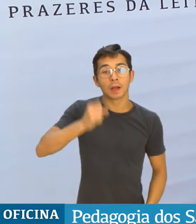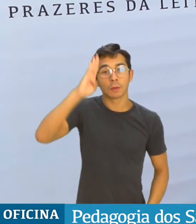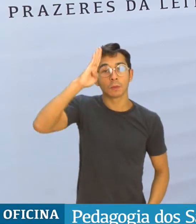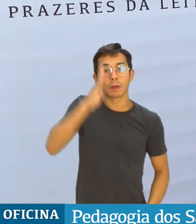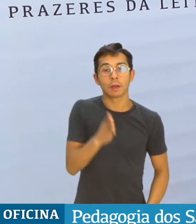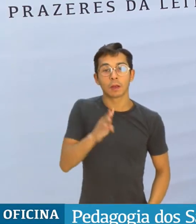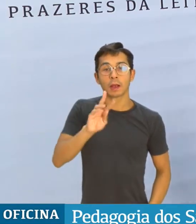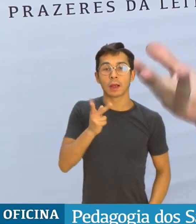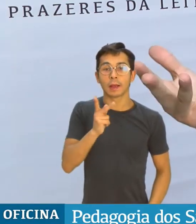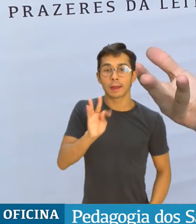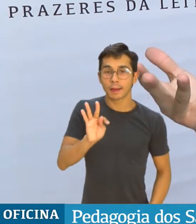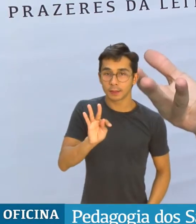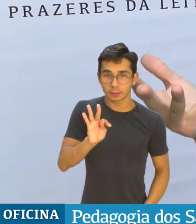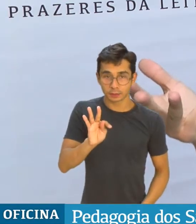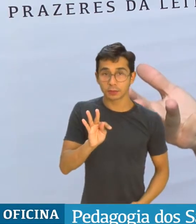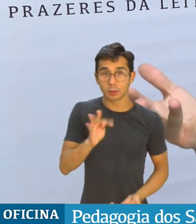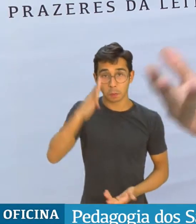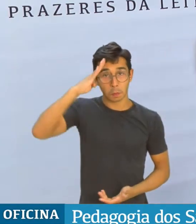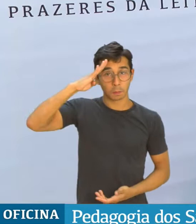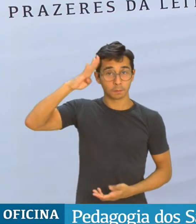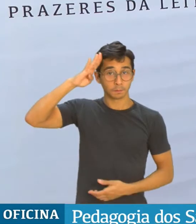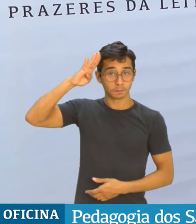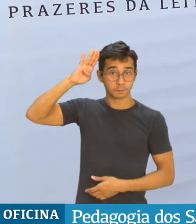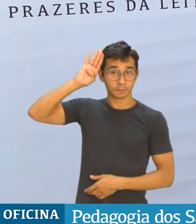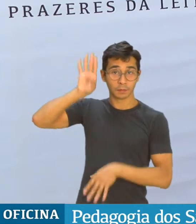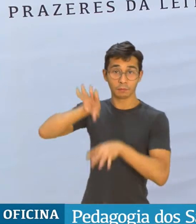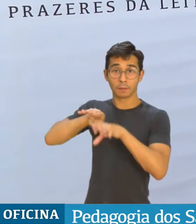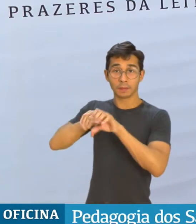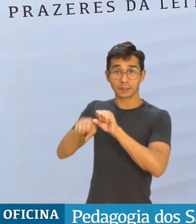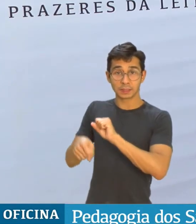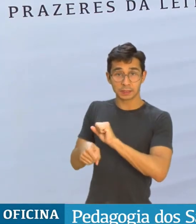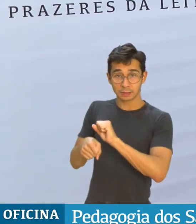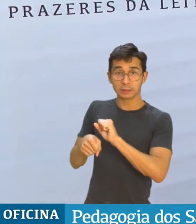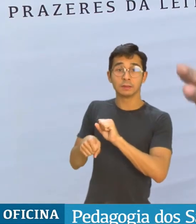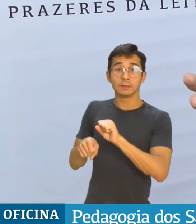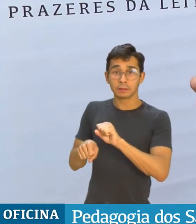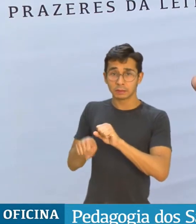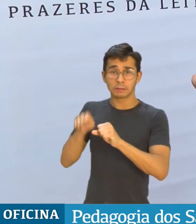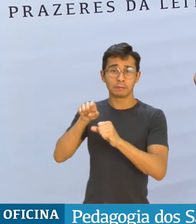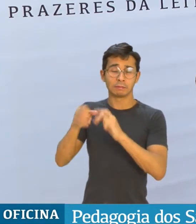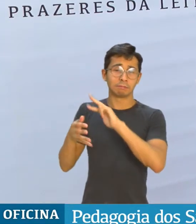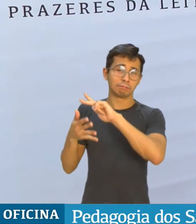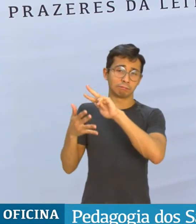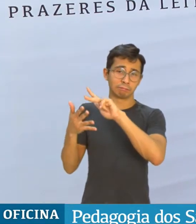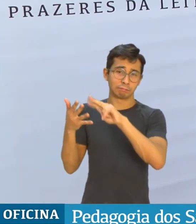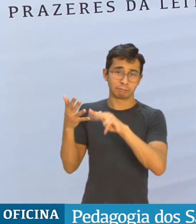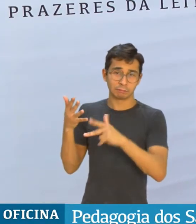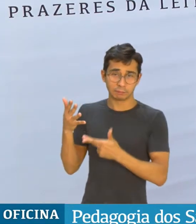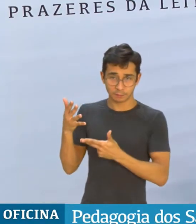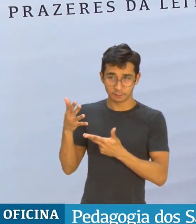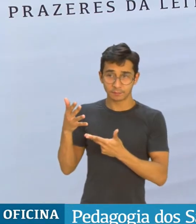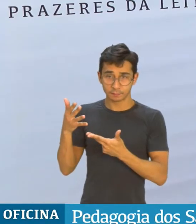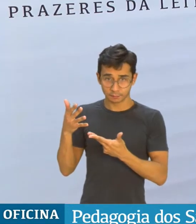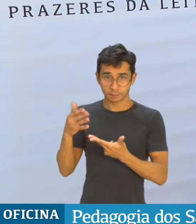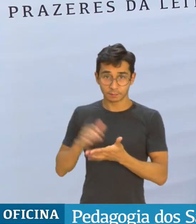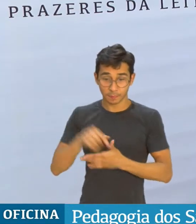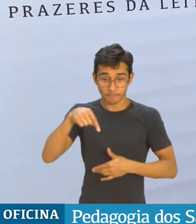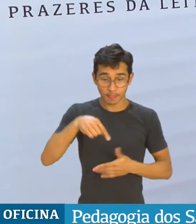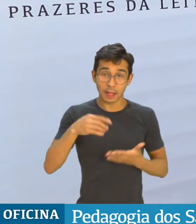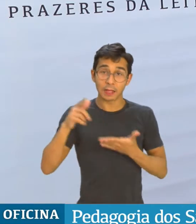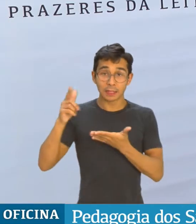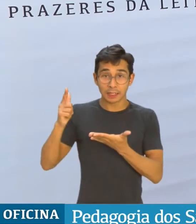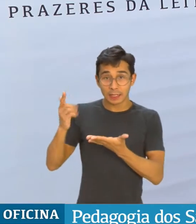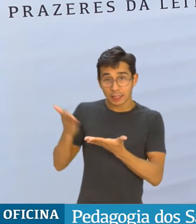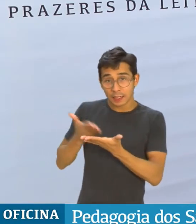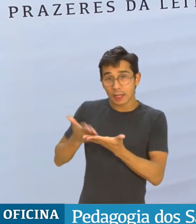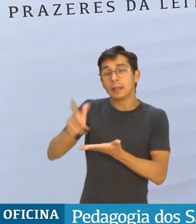heterossexuais, de nível acadêmico superior, e várias outras informações. Então, essa literatura ela vem